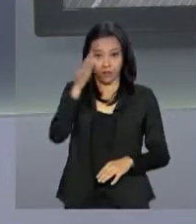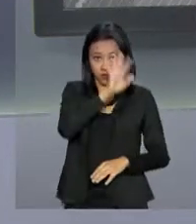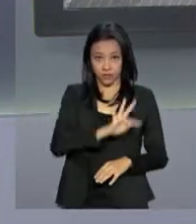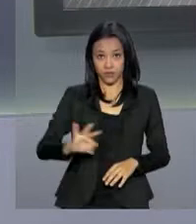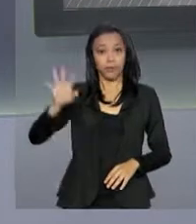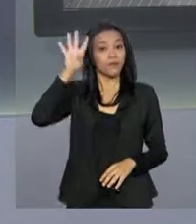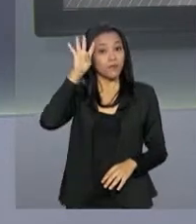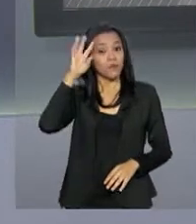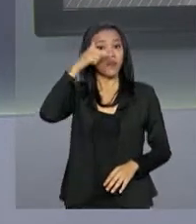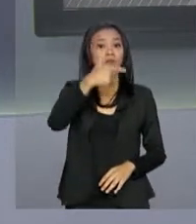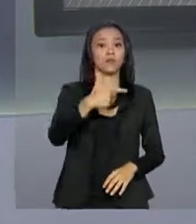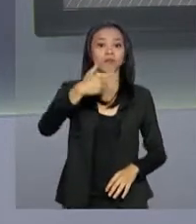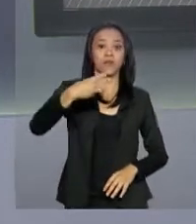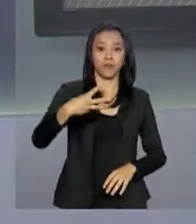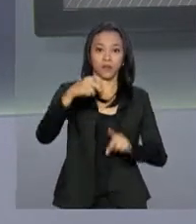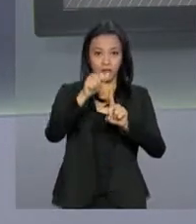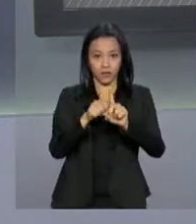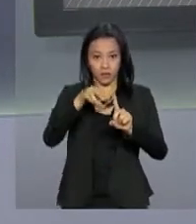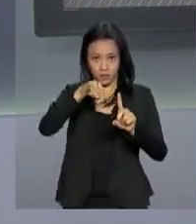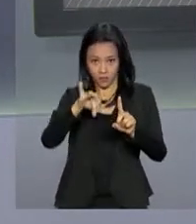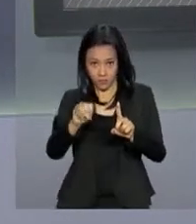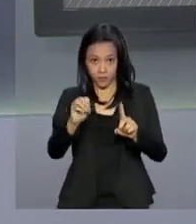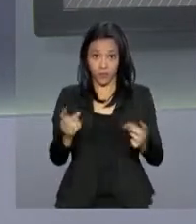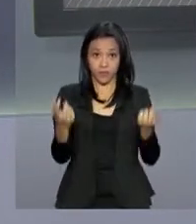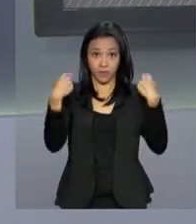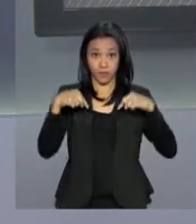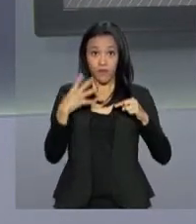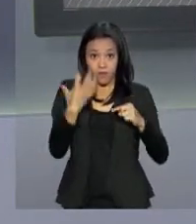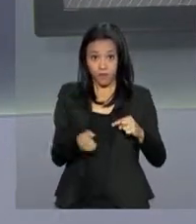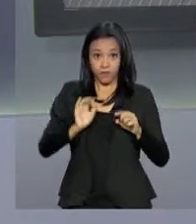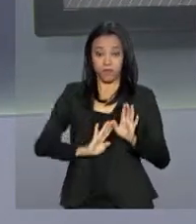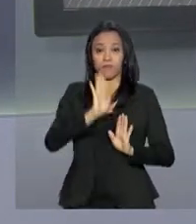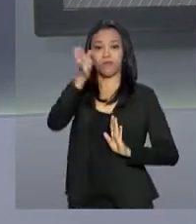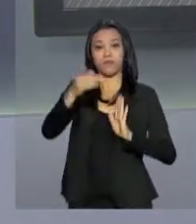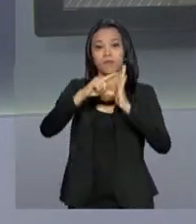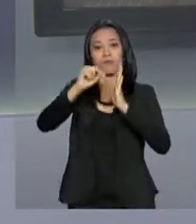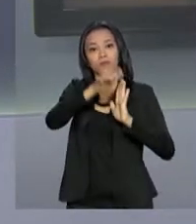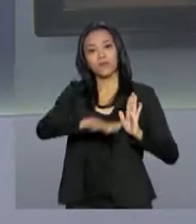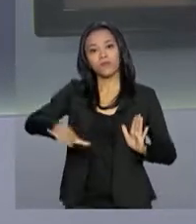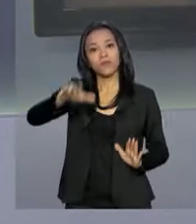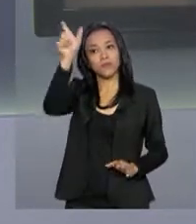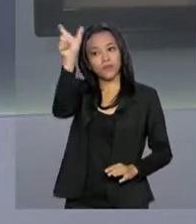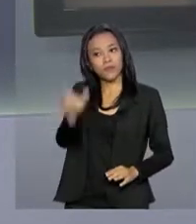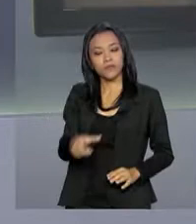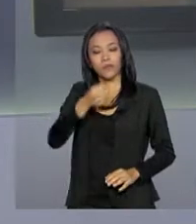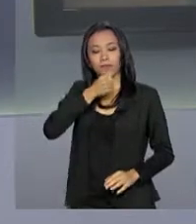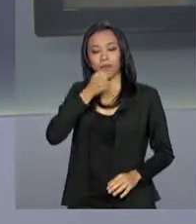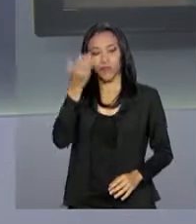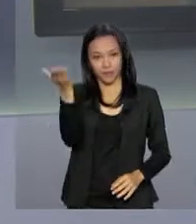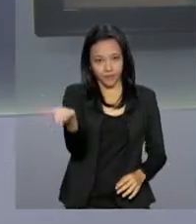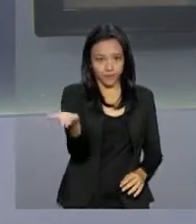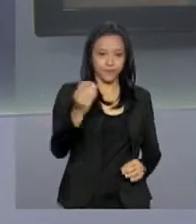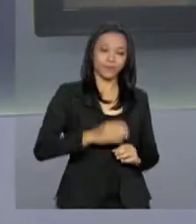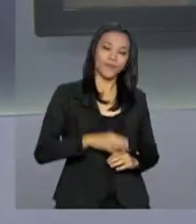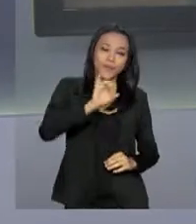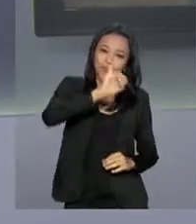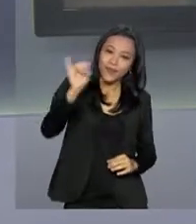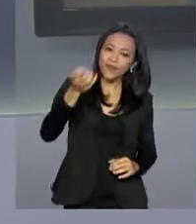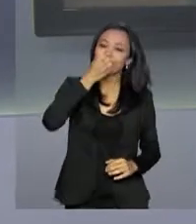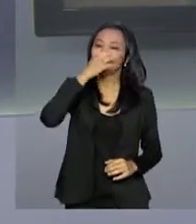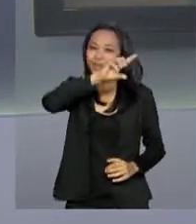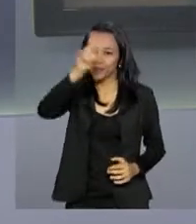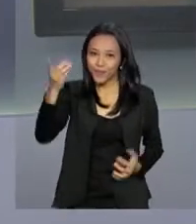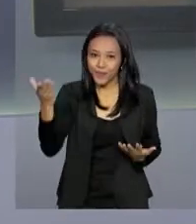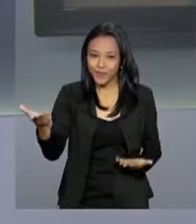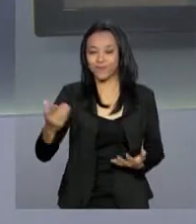quarta-feira 23 de maio e vamos direto ao palácio do planalto conversar com o repórter luana karen la luna bom dia